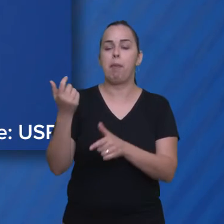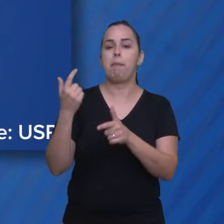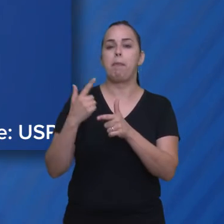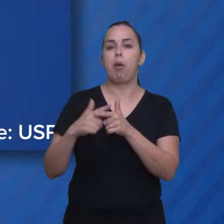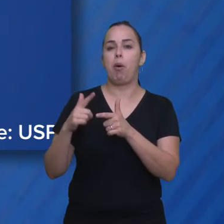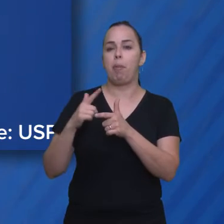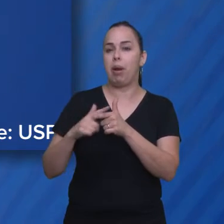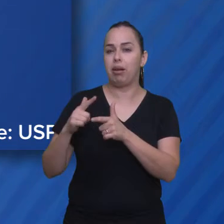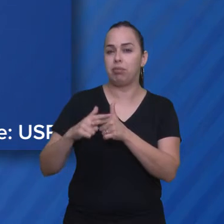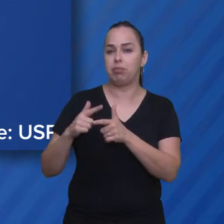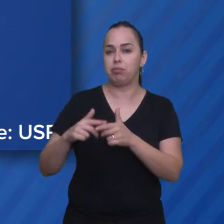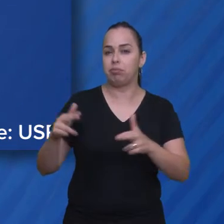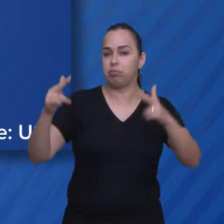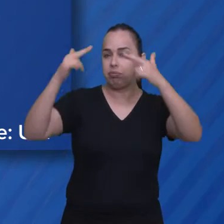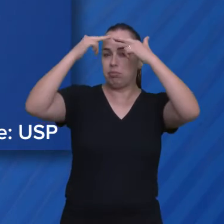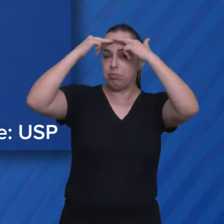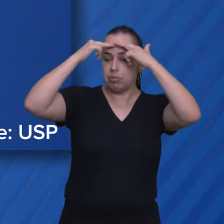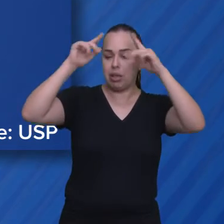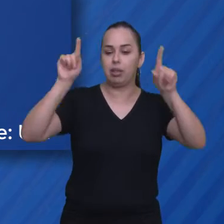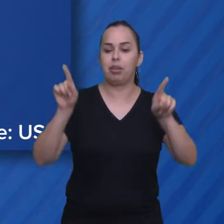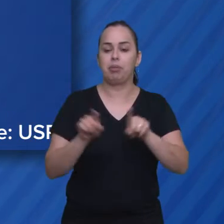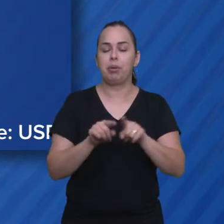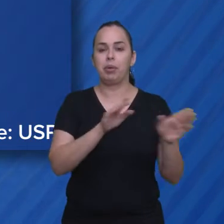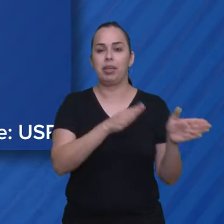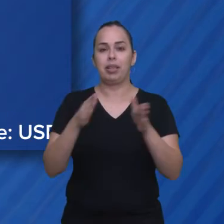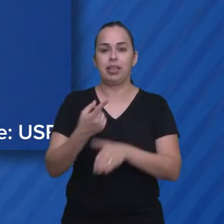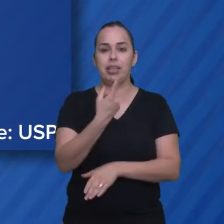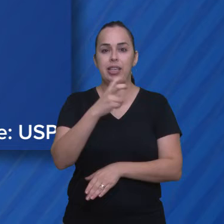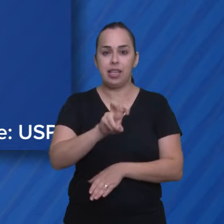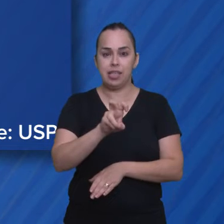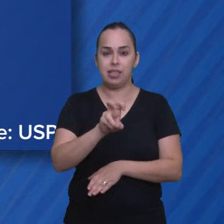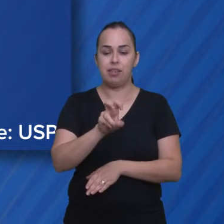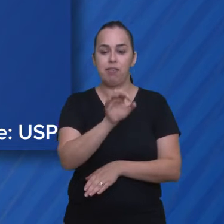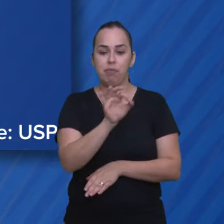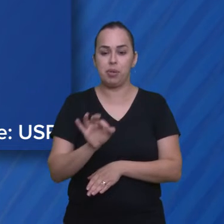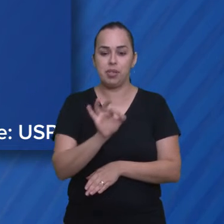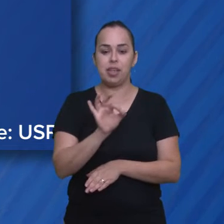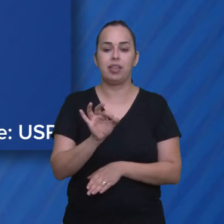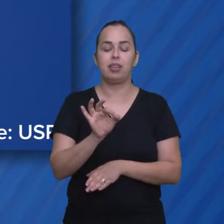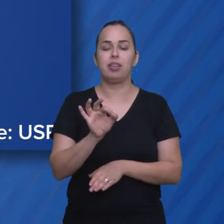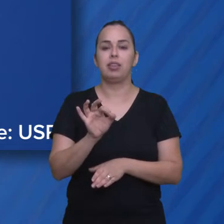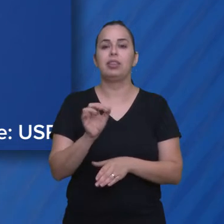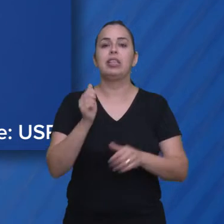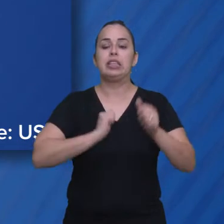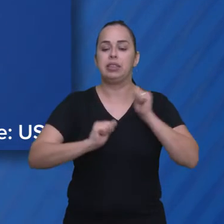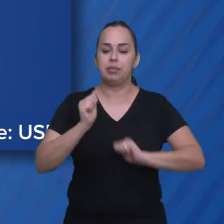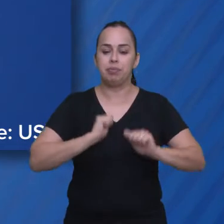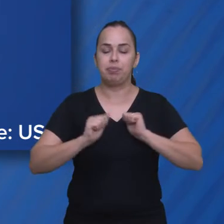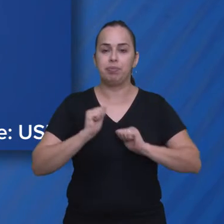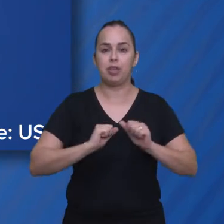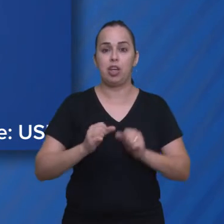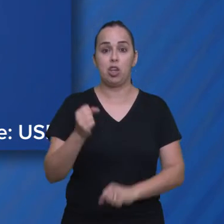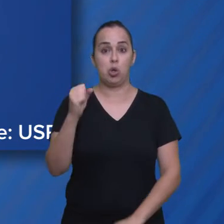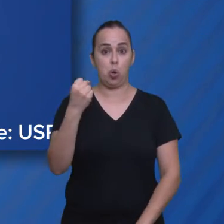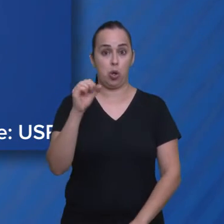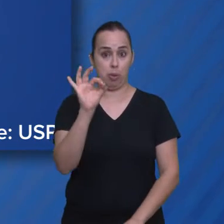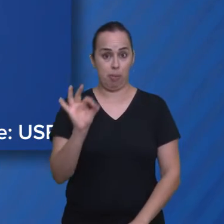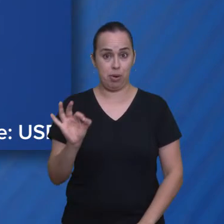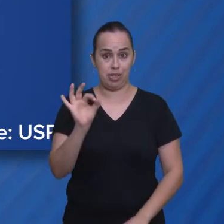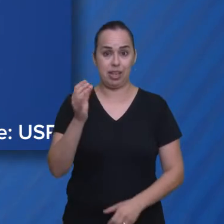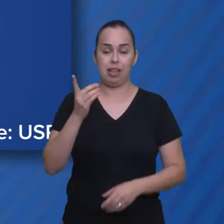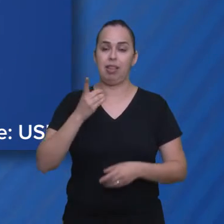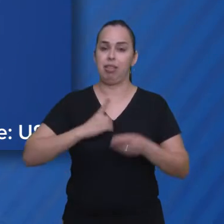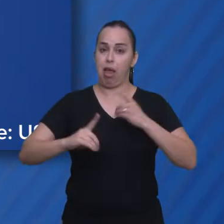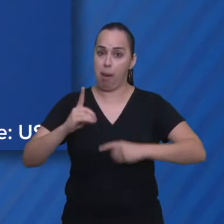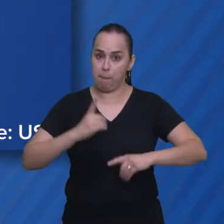15,5% apresentaram um transtorno de ansiedade pós-traumática e 8% desenvolveram depressão, alguns